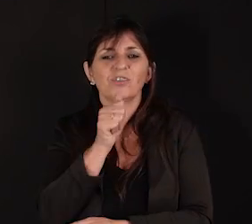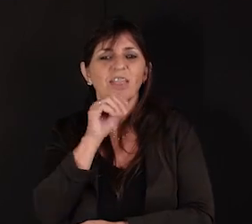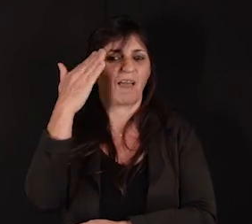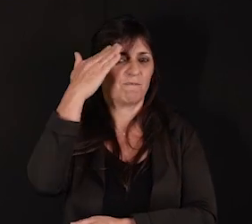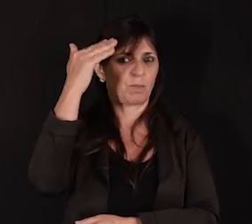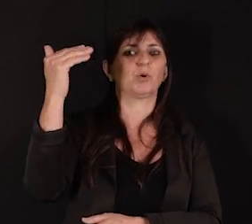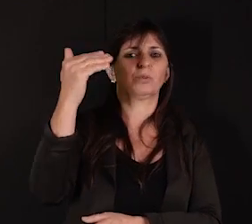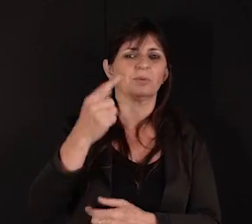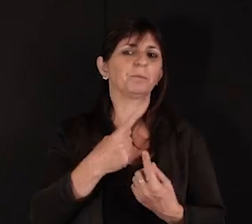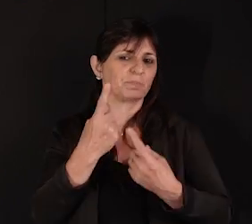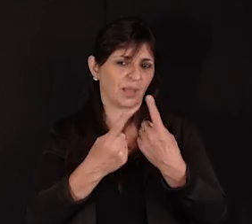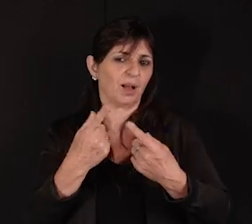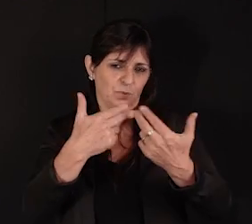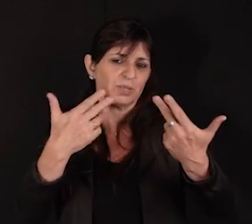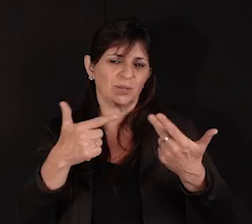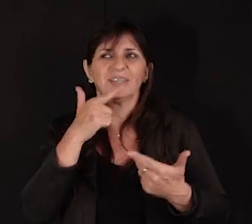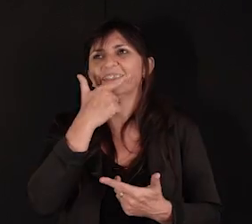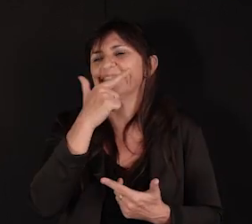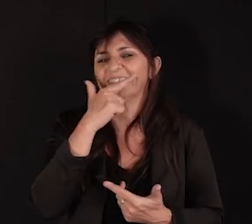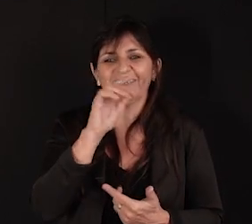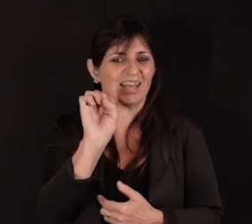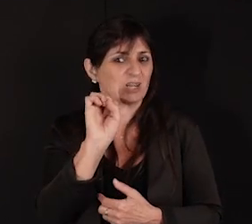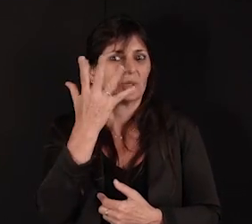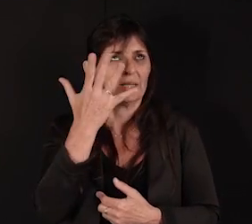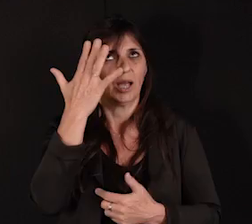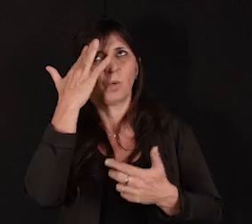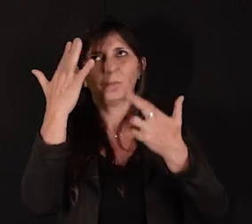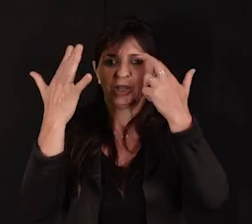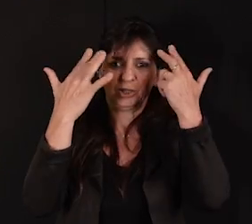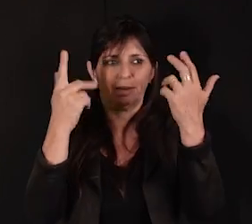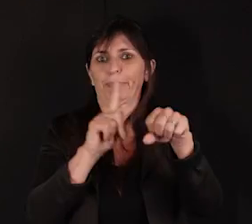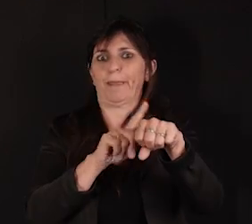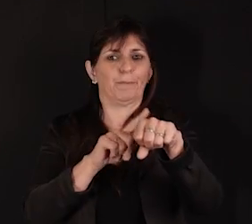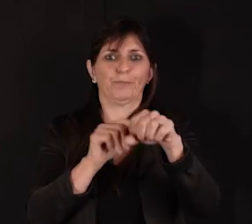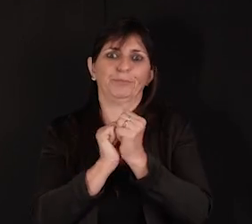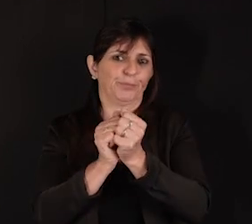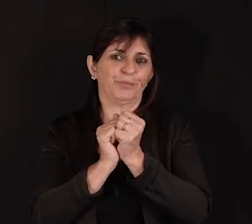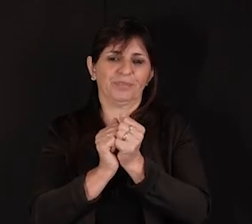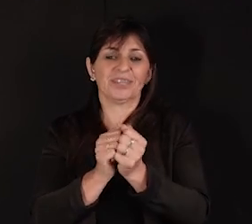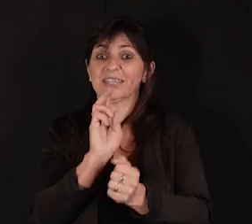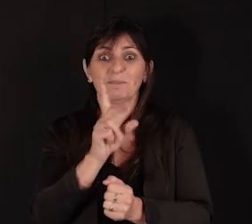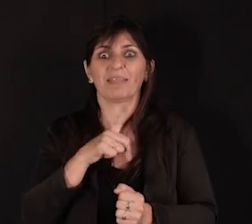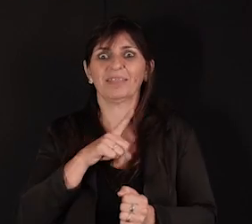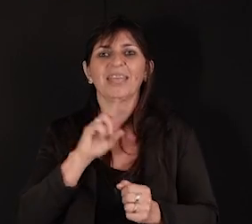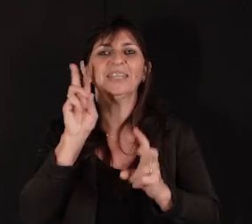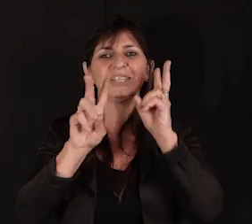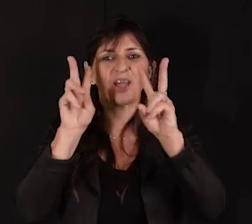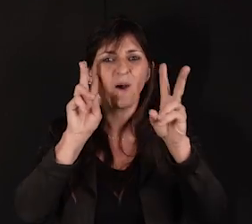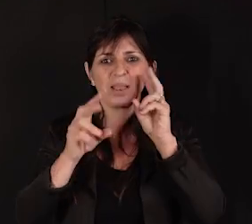teve alguns fatos engraçados que a gente imagina todo esse tempo tocando, né? Sempre tem alguma coisa,